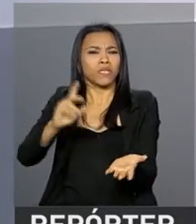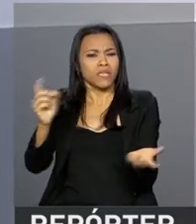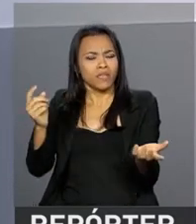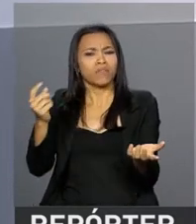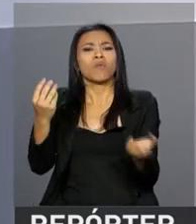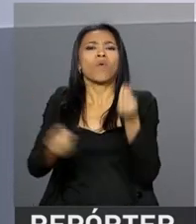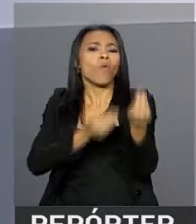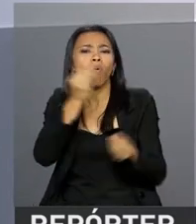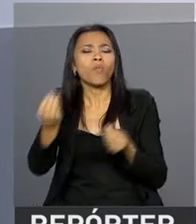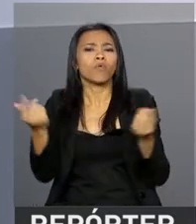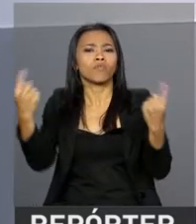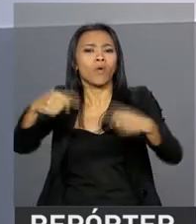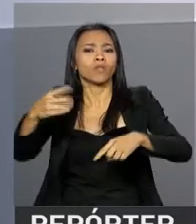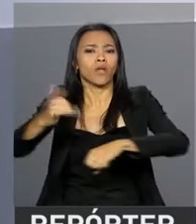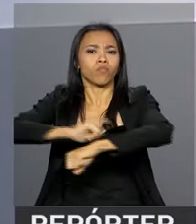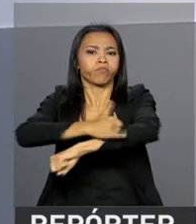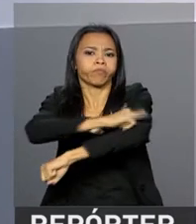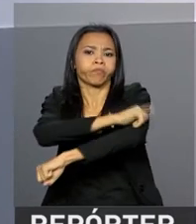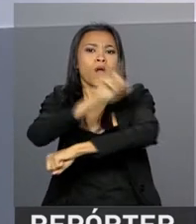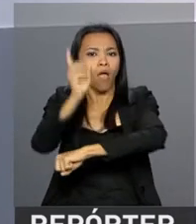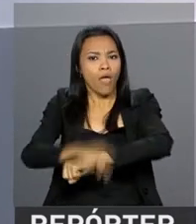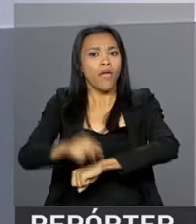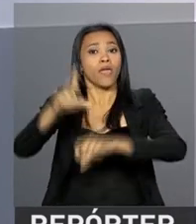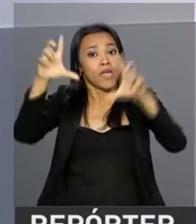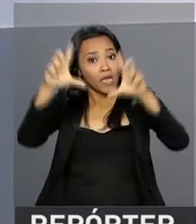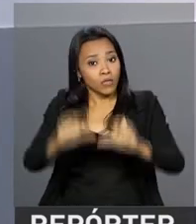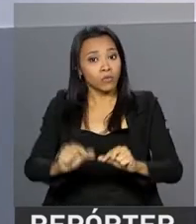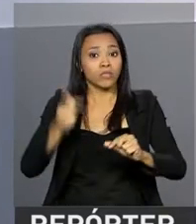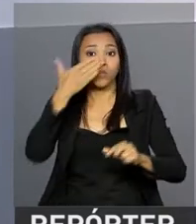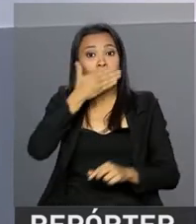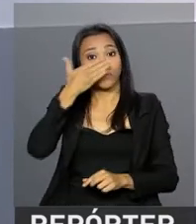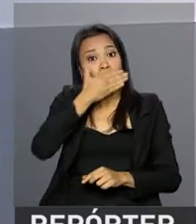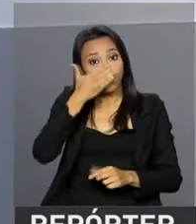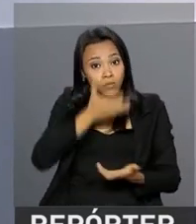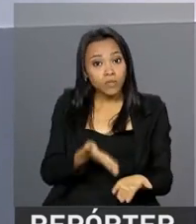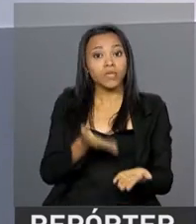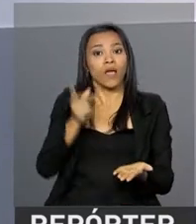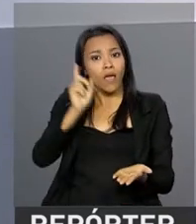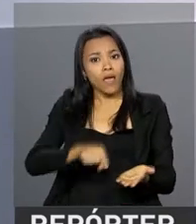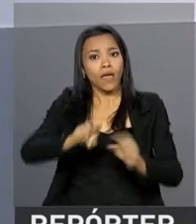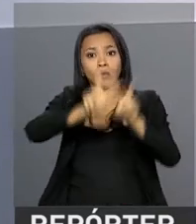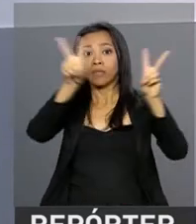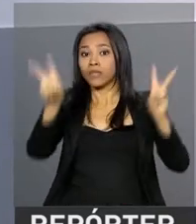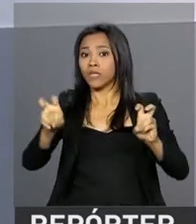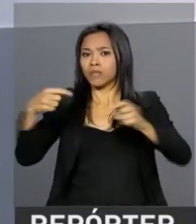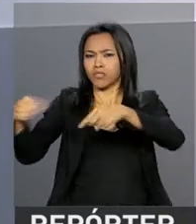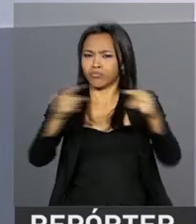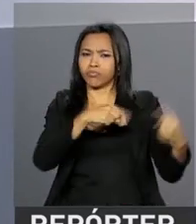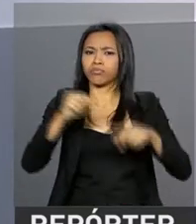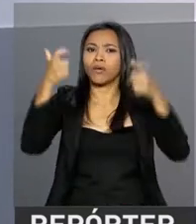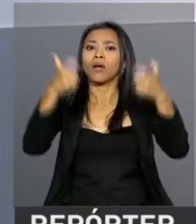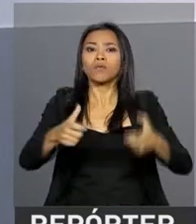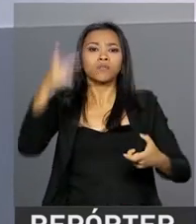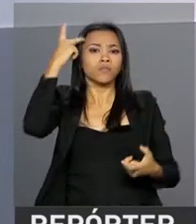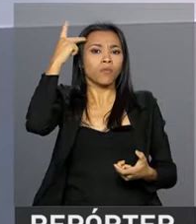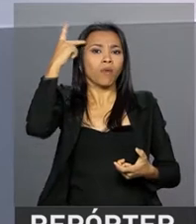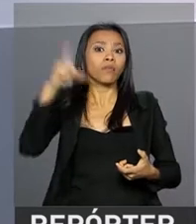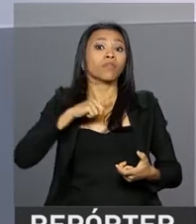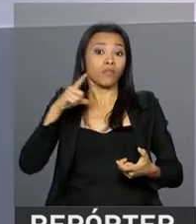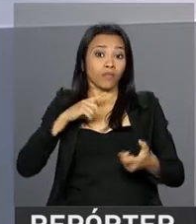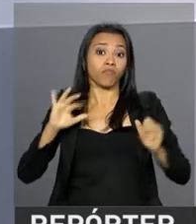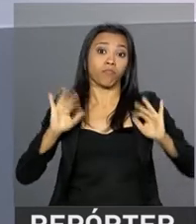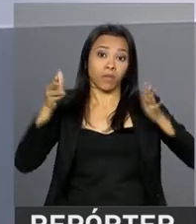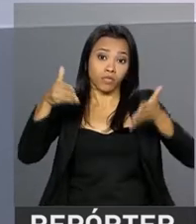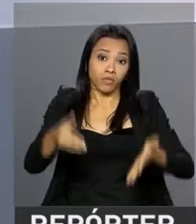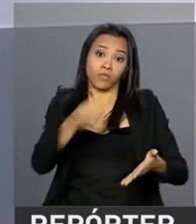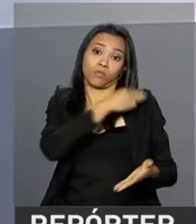obesidade, um passo fundamental é a redução do consumo de açúcar. Esse foi o tema de um debate realizado em São Paulo, que contou com a